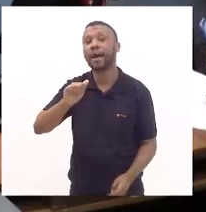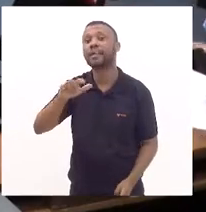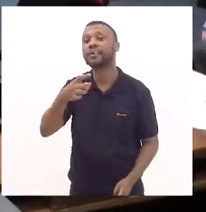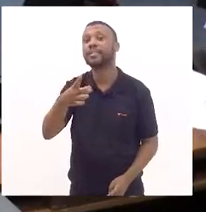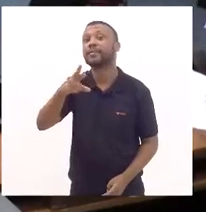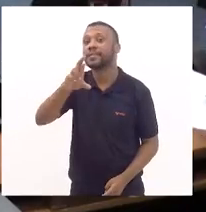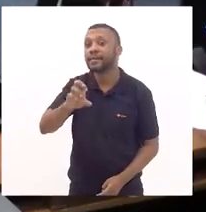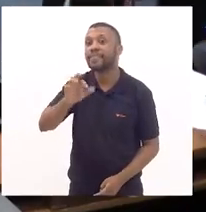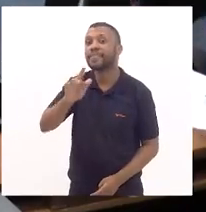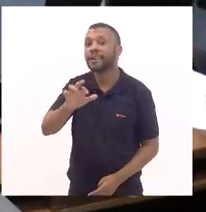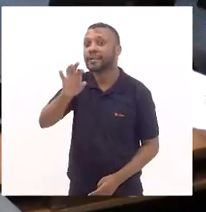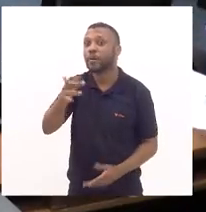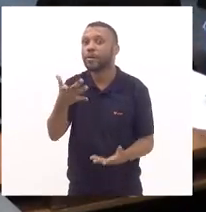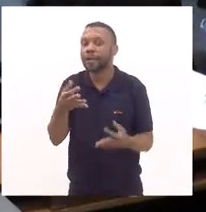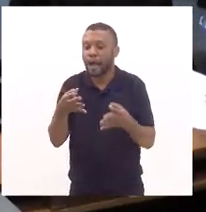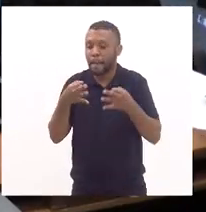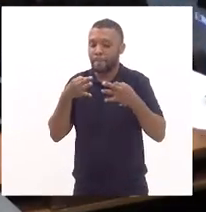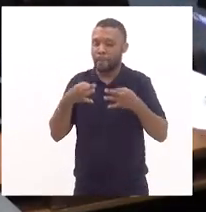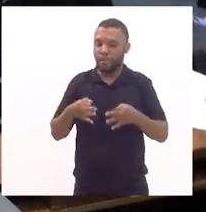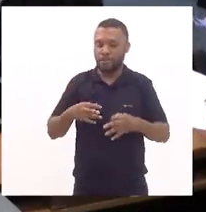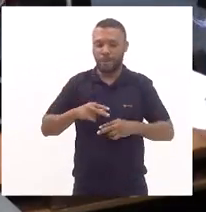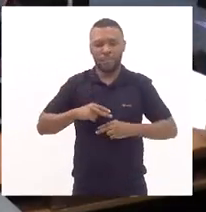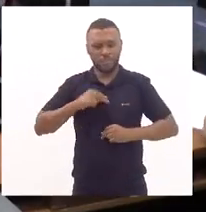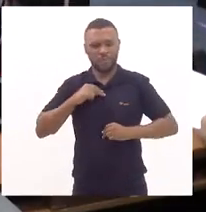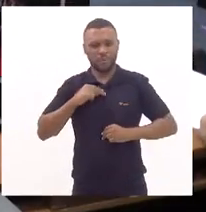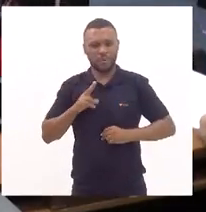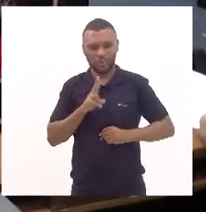está bem comportado de gravata.